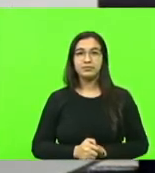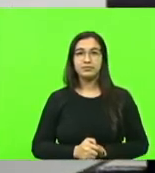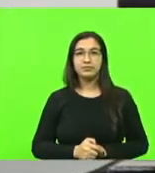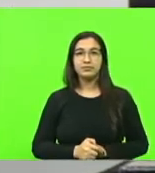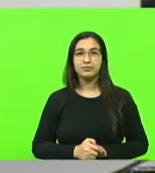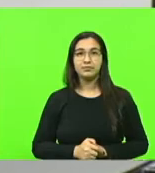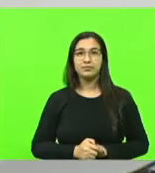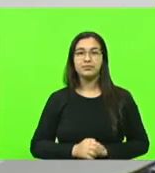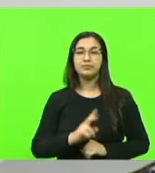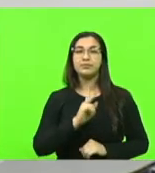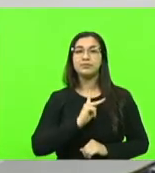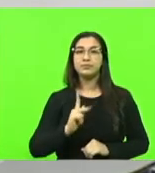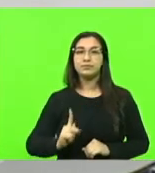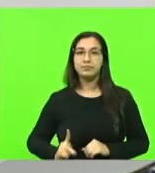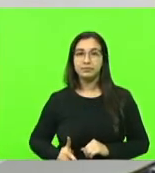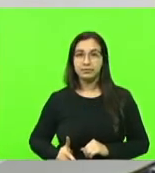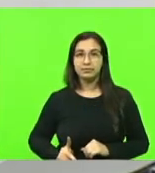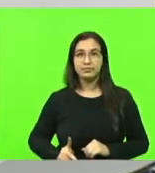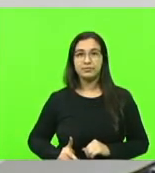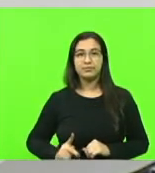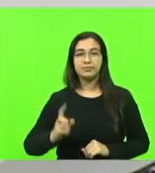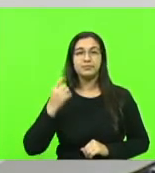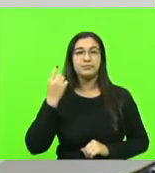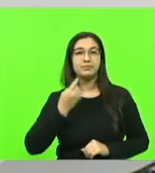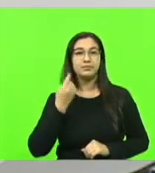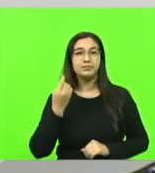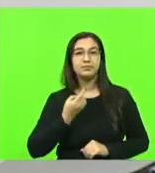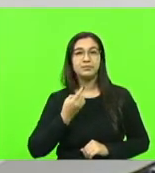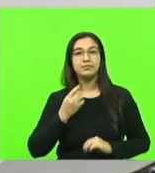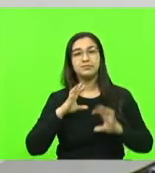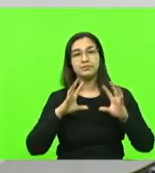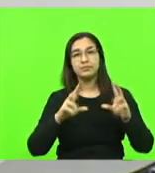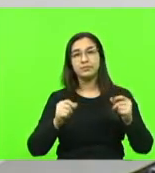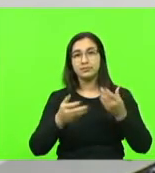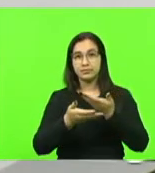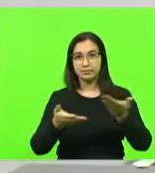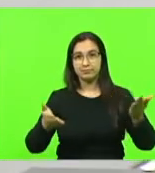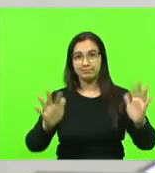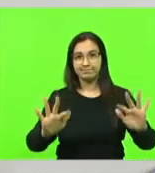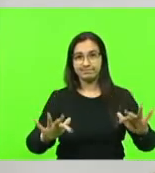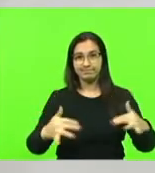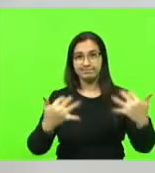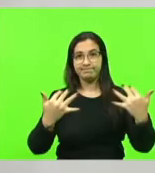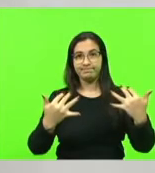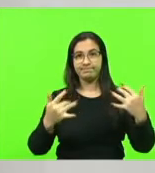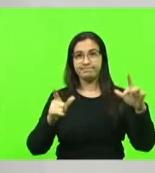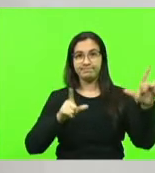Senhor presidente, senhores deputados, público que nos acompanha,